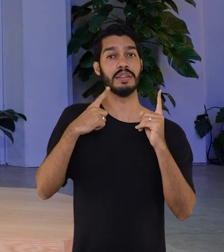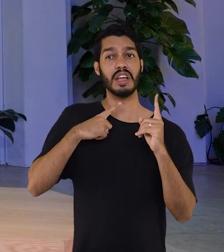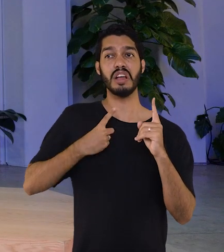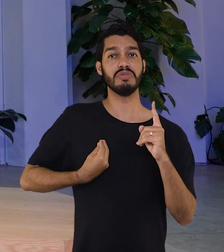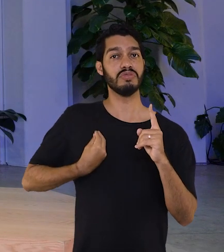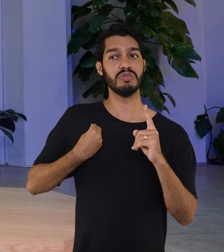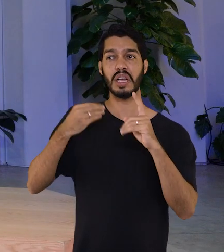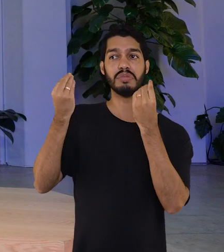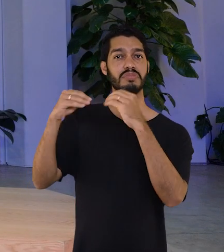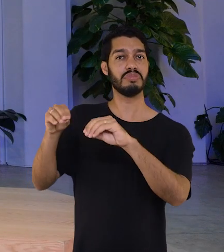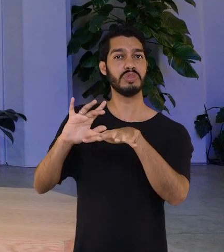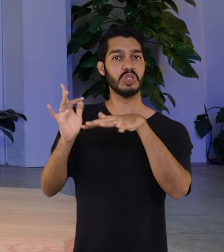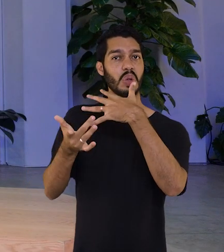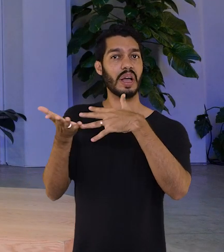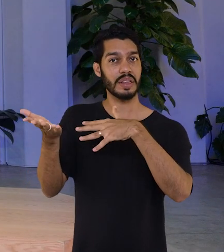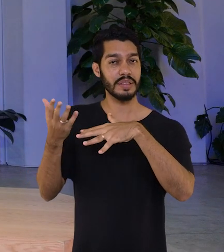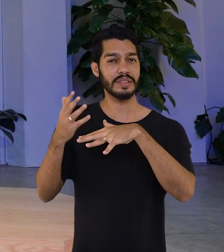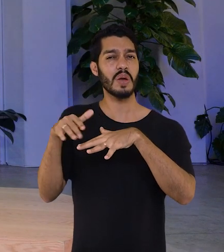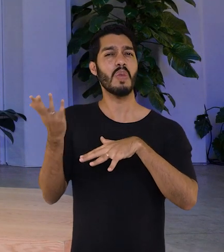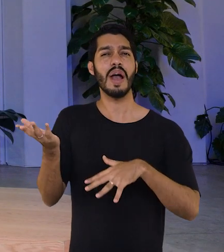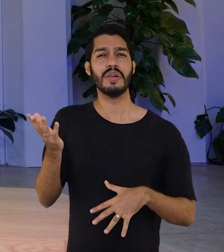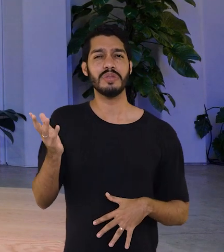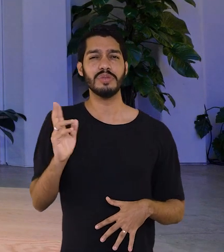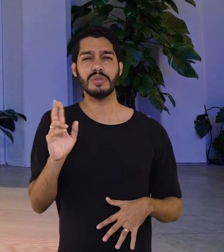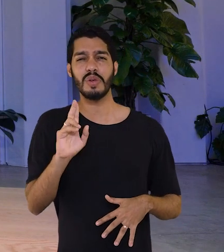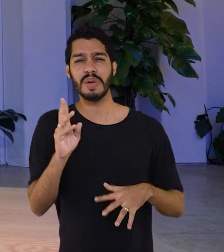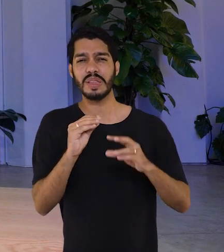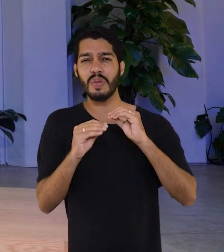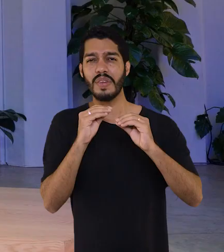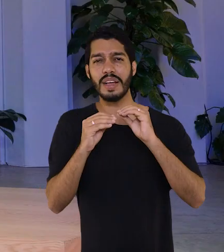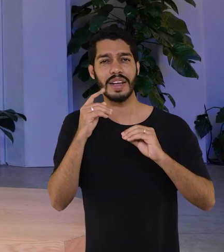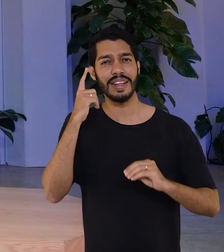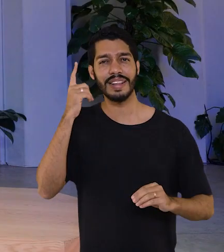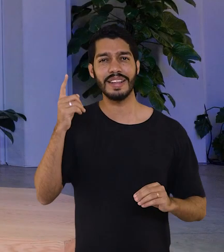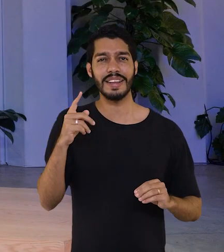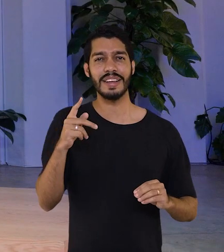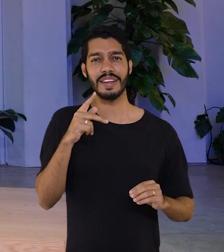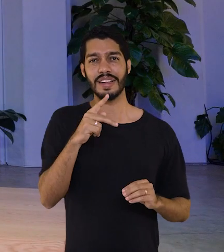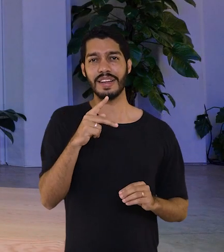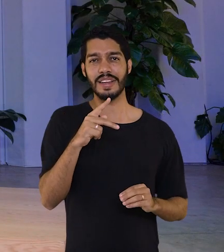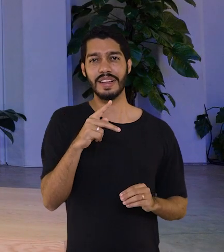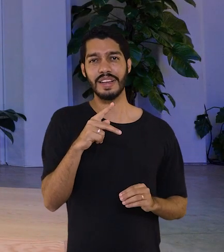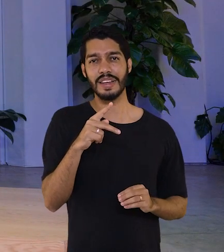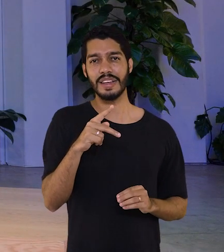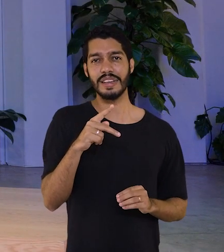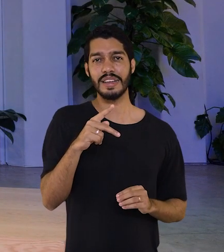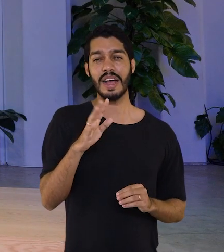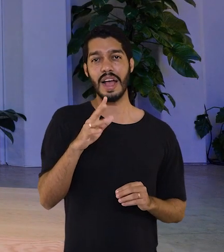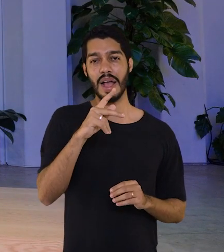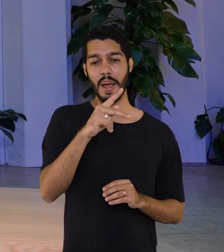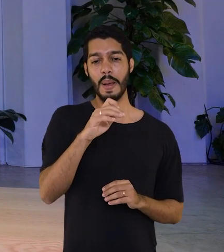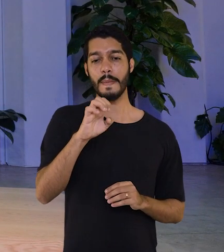existiu e estava lá nas redes sociais, não sei nem o nome dela, mas... Qual? Quê?